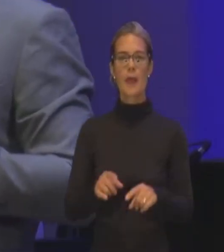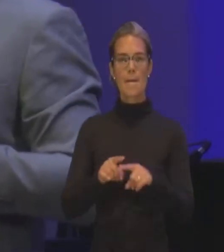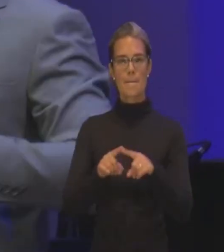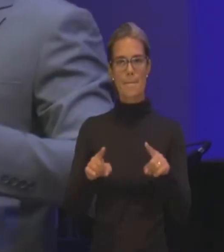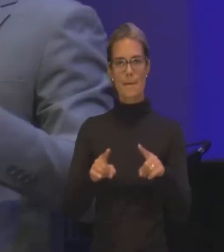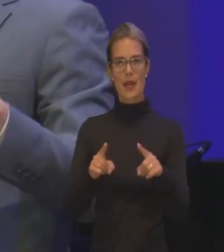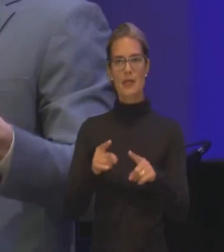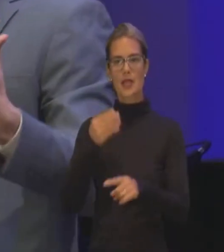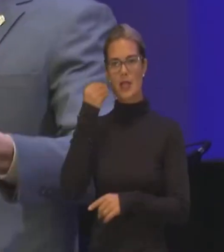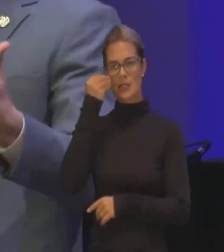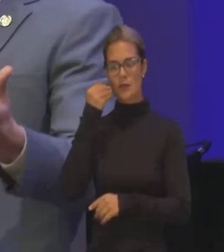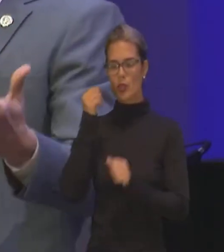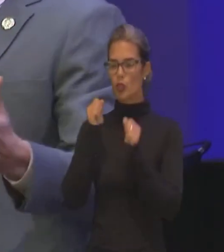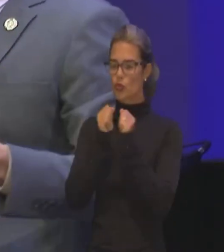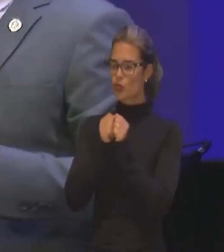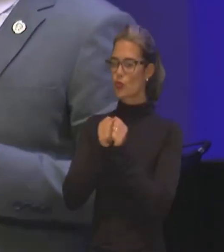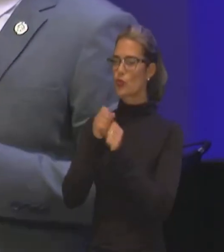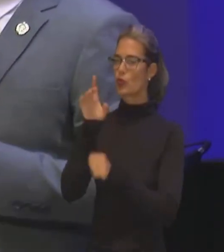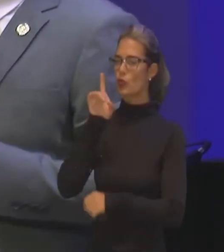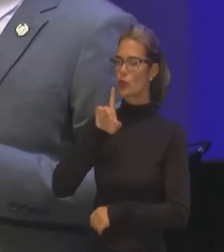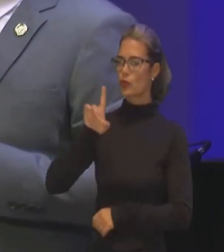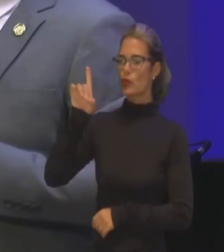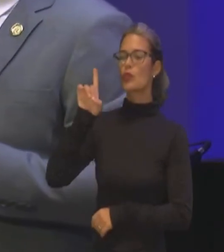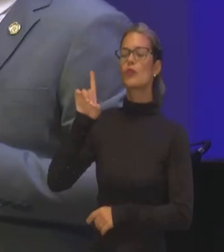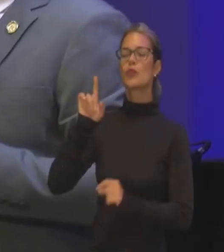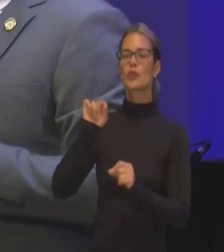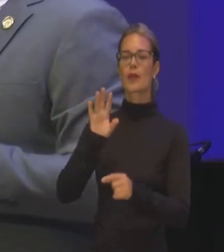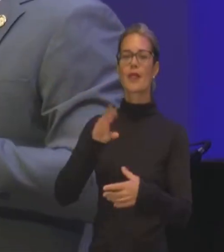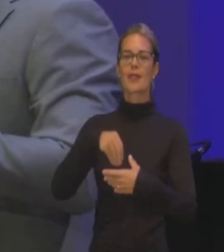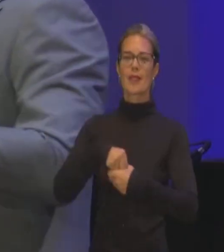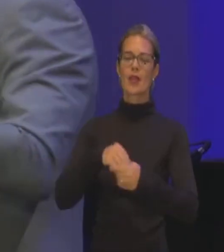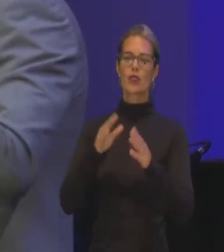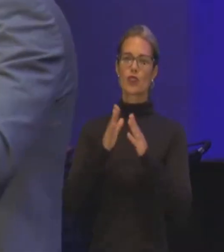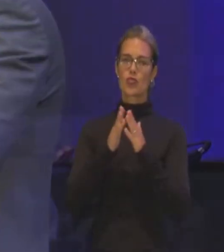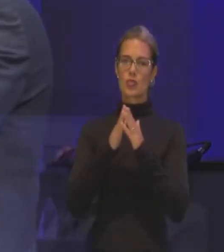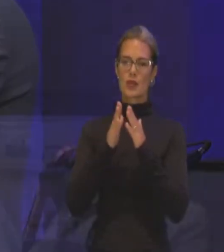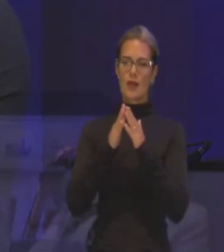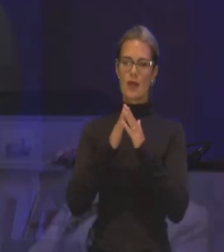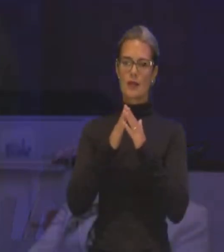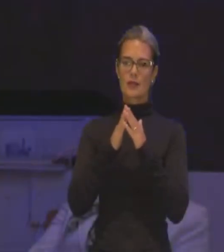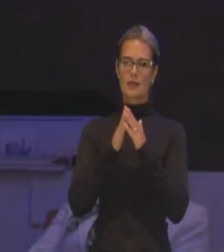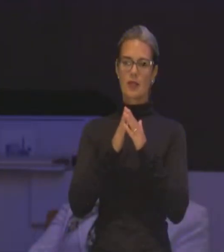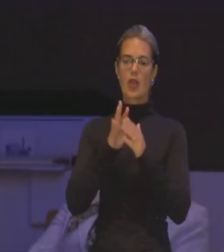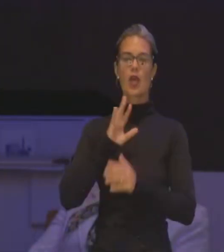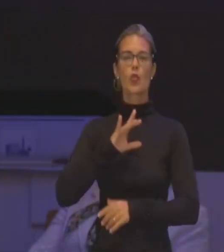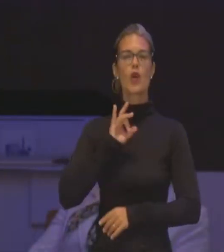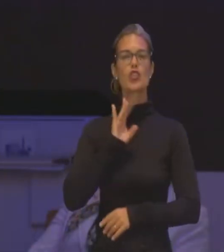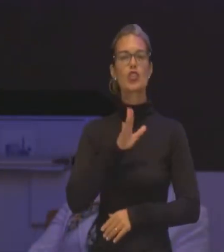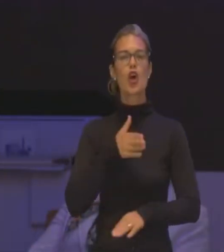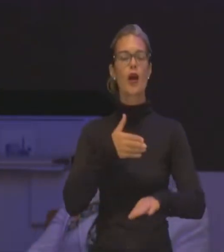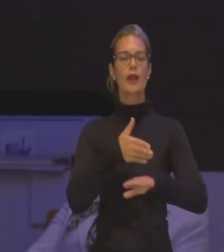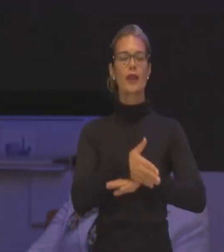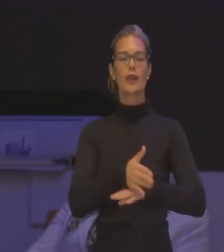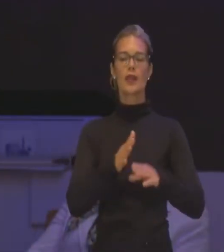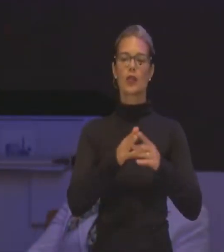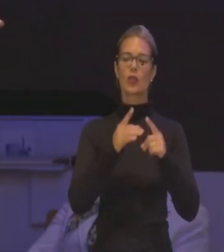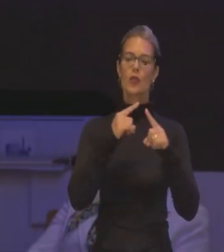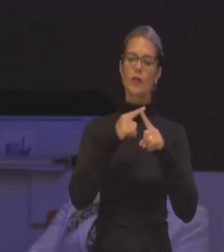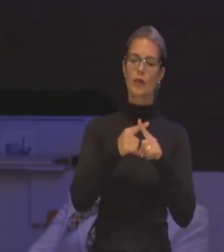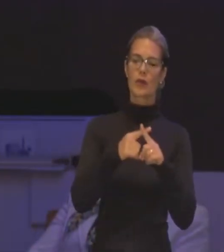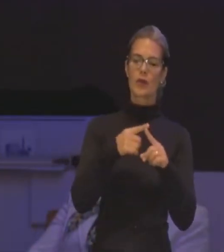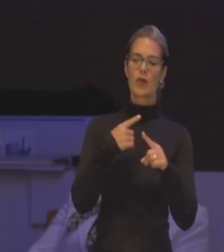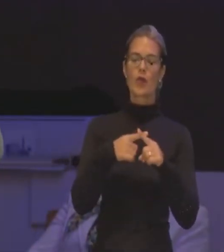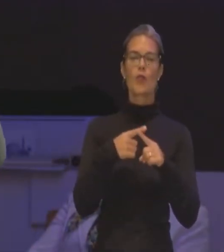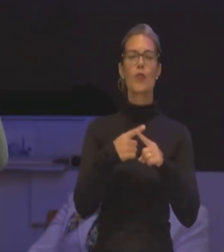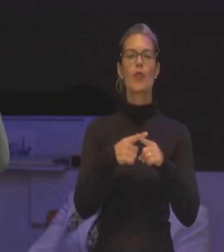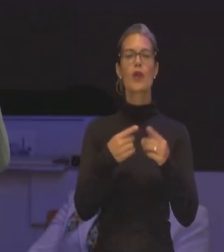Deus foram no berço, no seio da minha casa. Não mais agora indo à igreja, porque agora uma enfermidade impedia minha